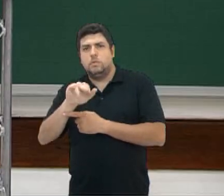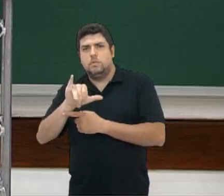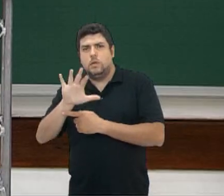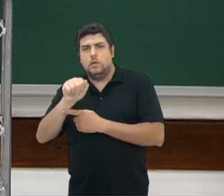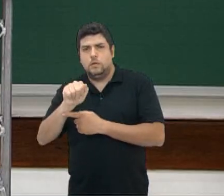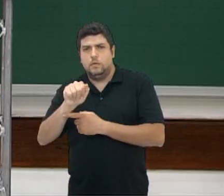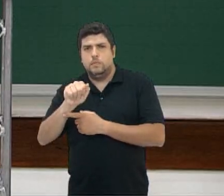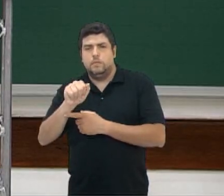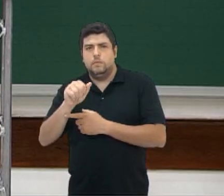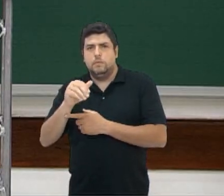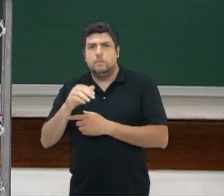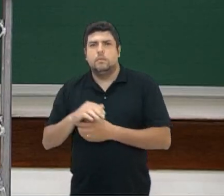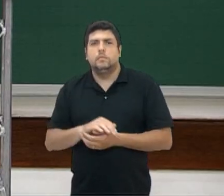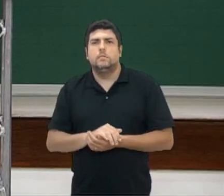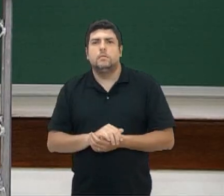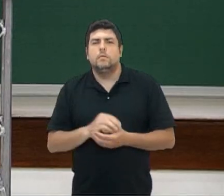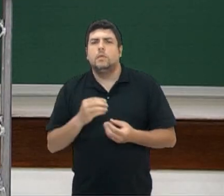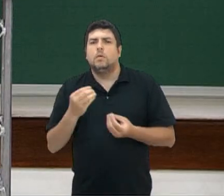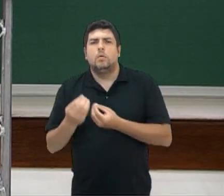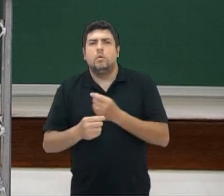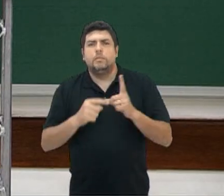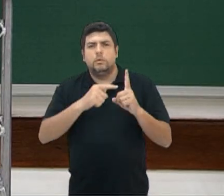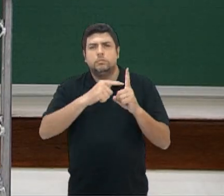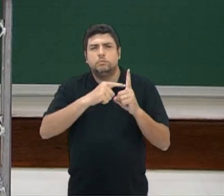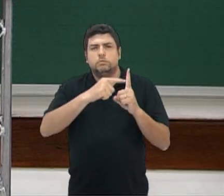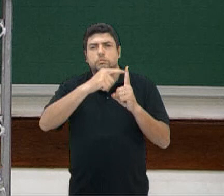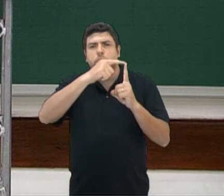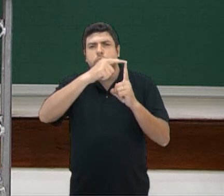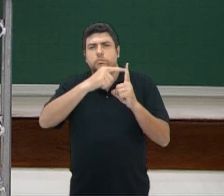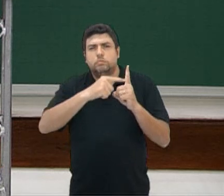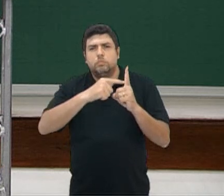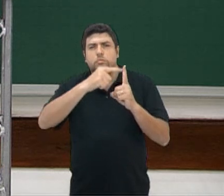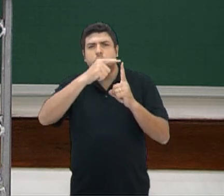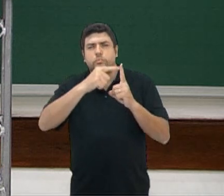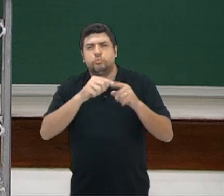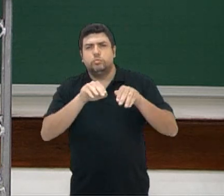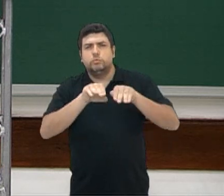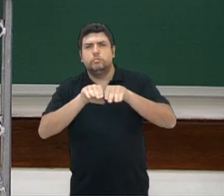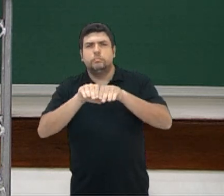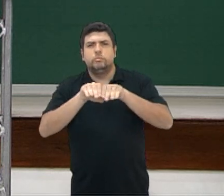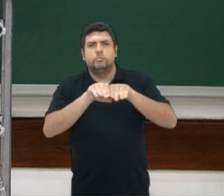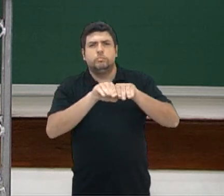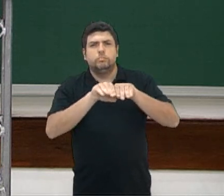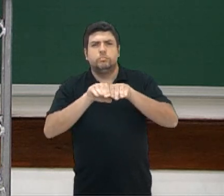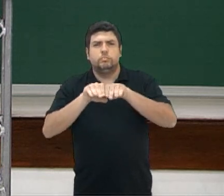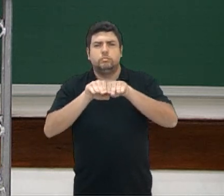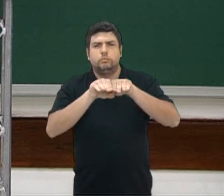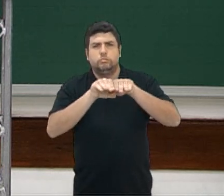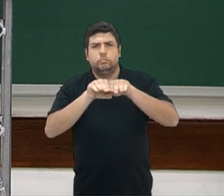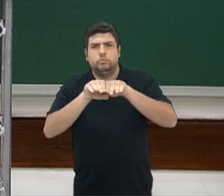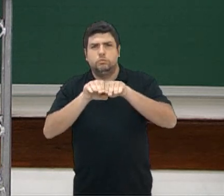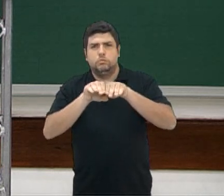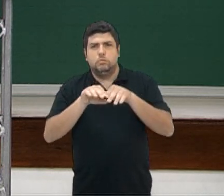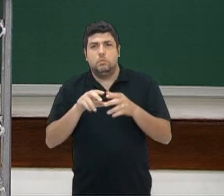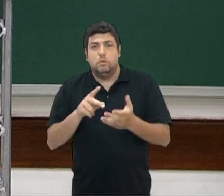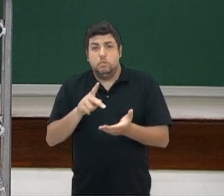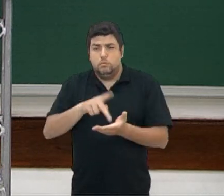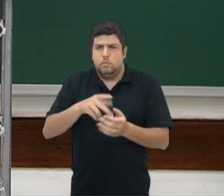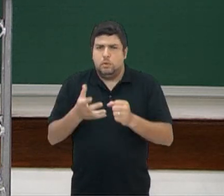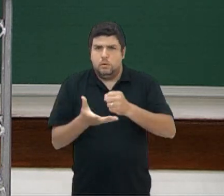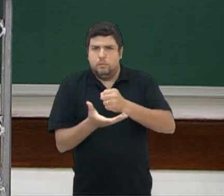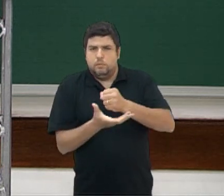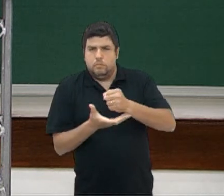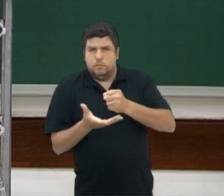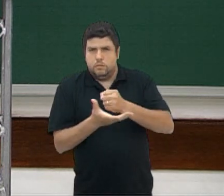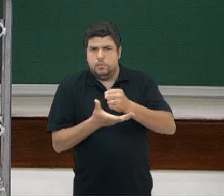com a ideia do equilíbrio térmico. Então, vamos imaginar a seguinte situação. É um conceito mais básico e